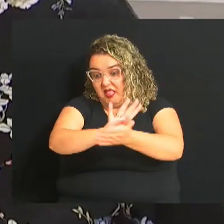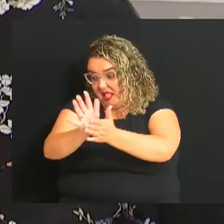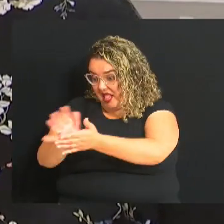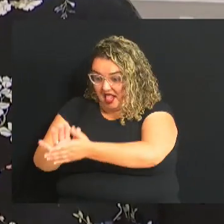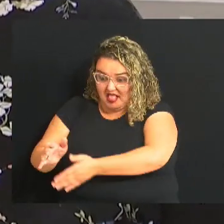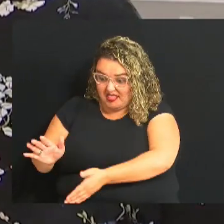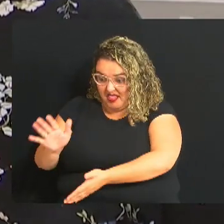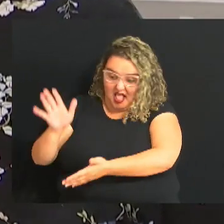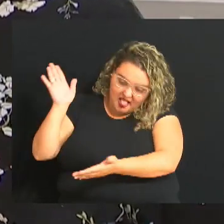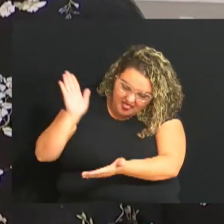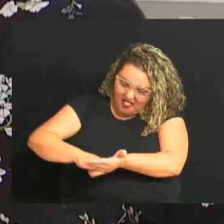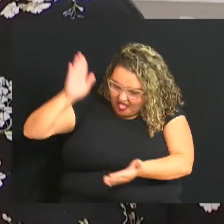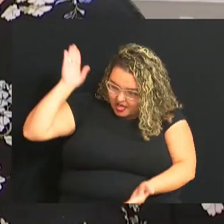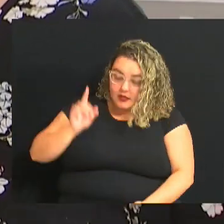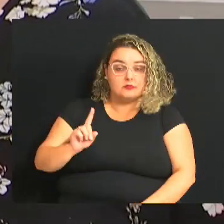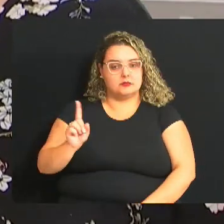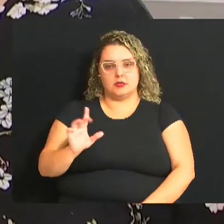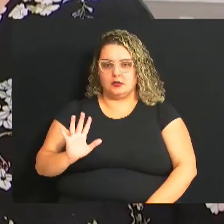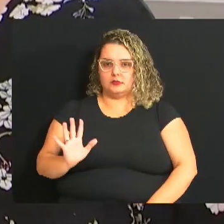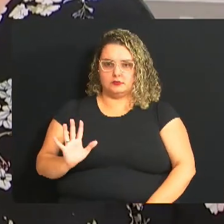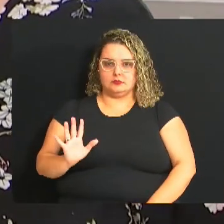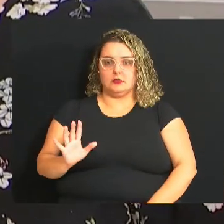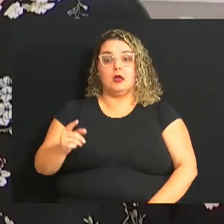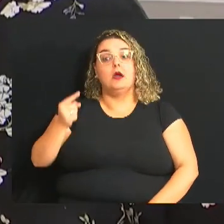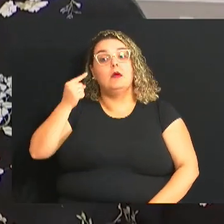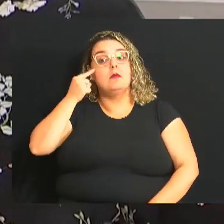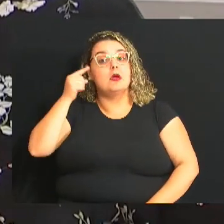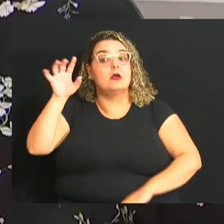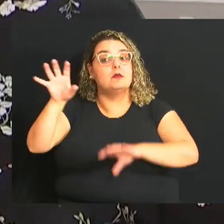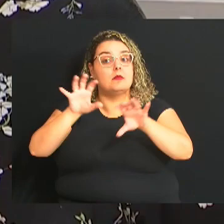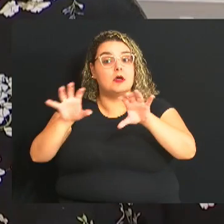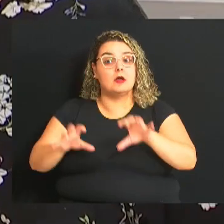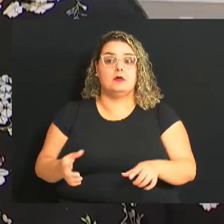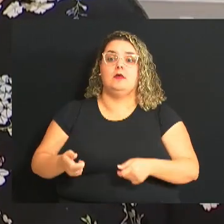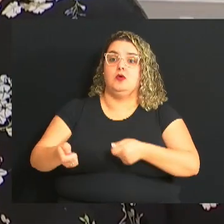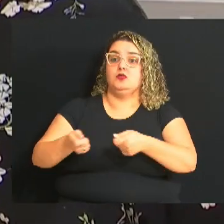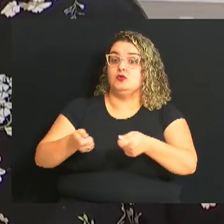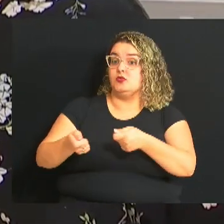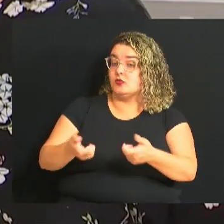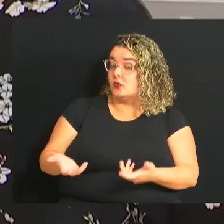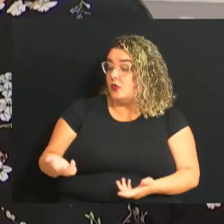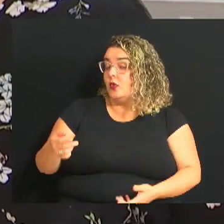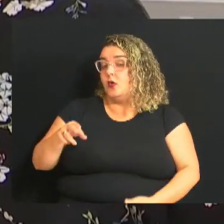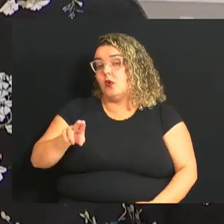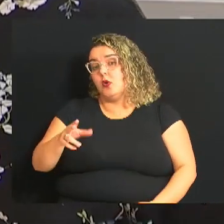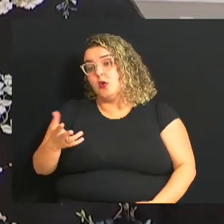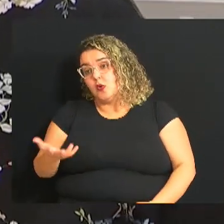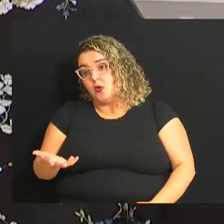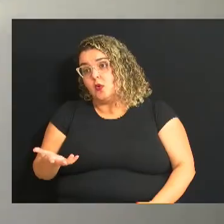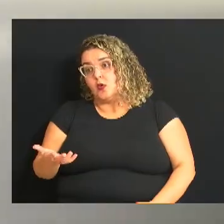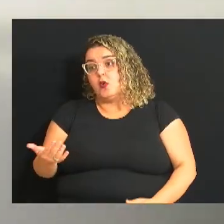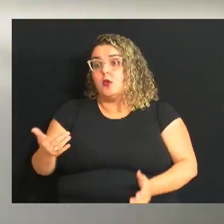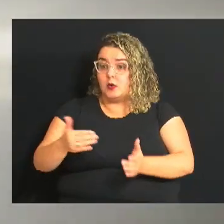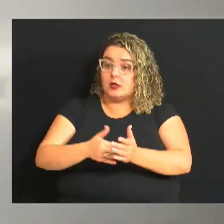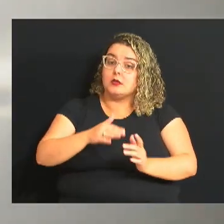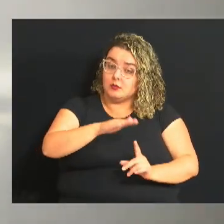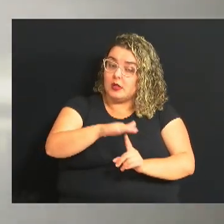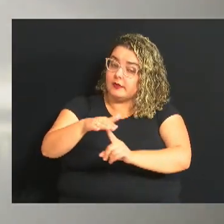gente ter esse mapeamento para pensar ou na questão de controle ou na questão até ambiental.